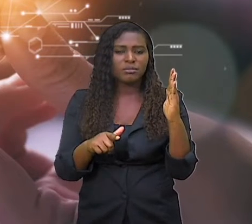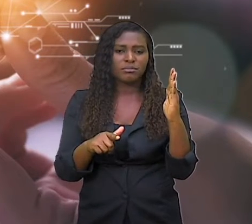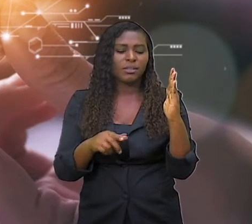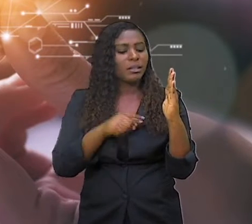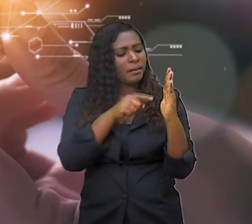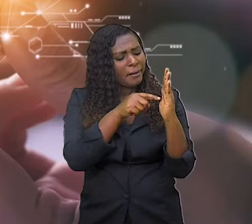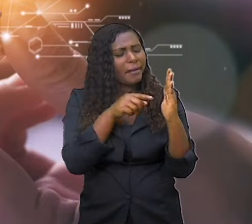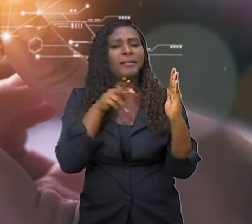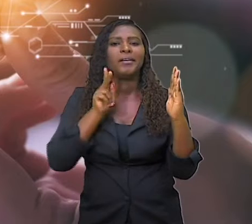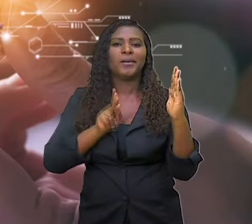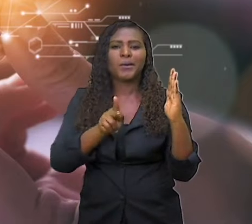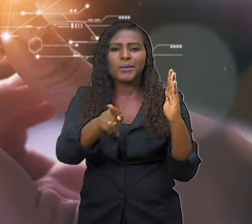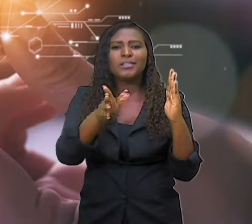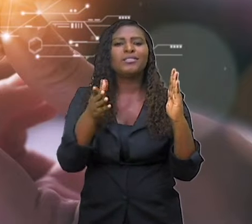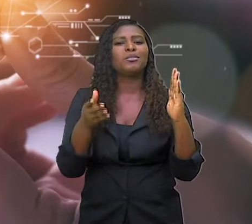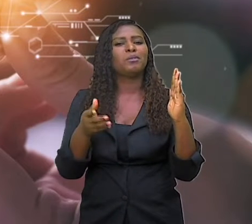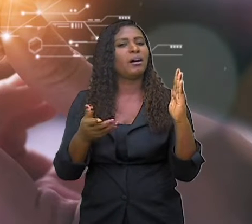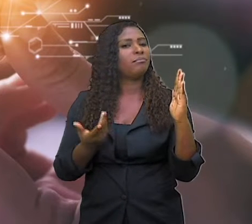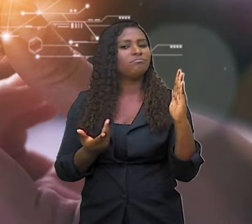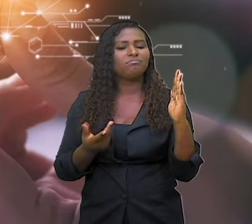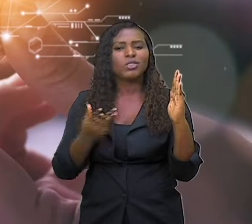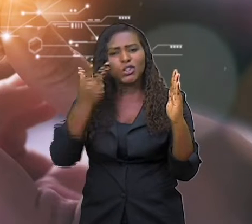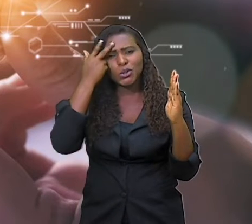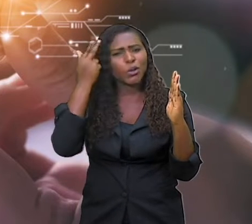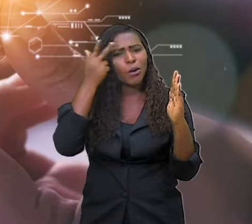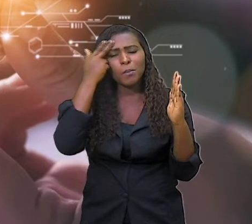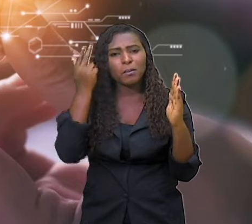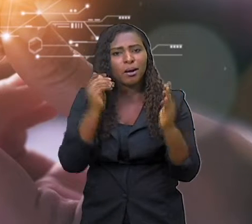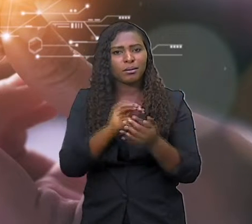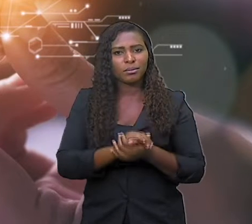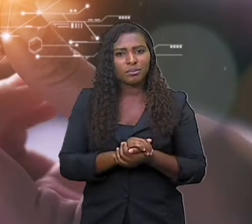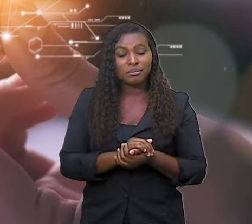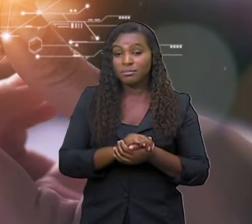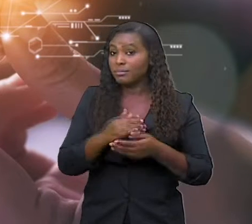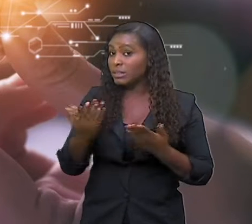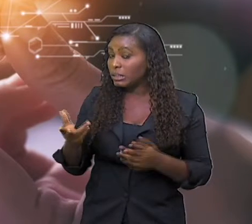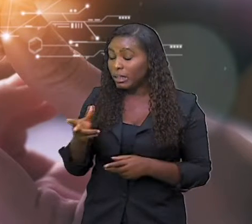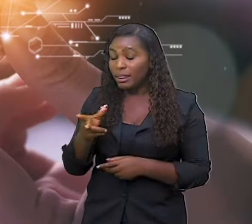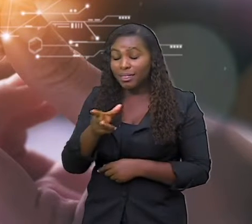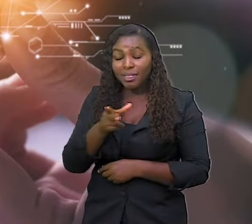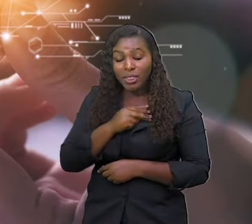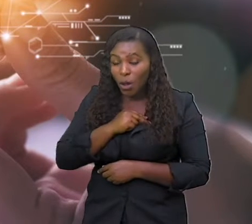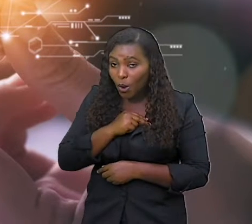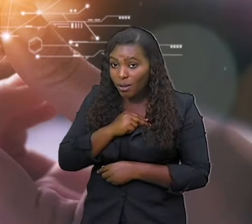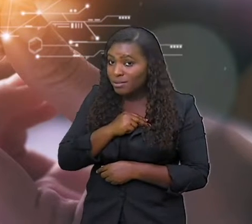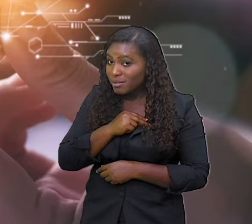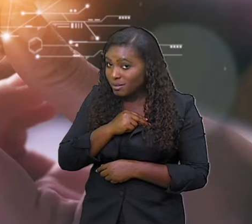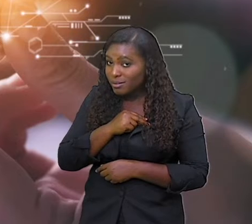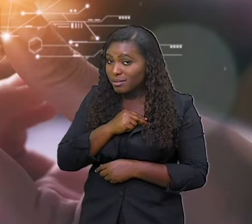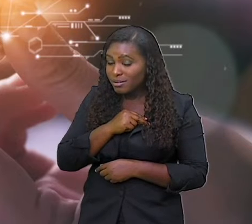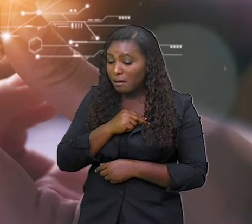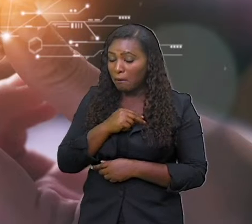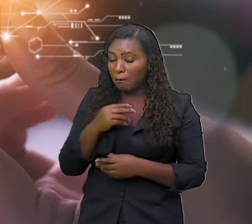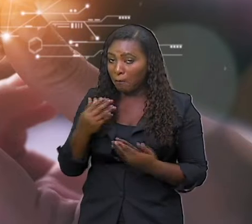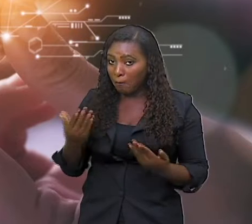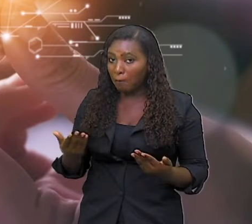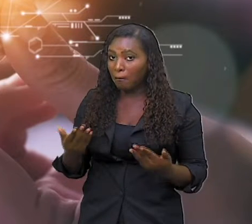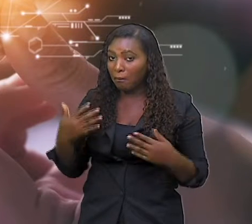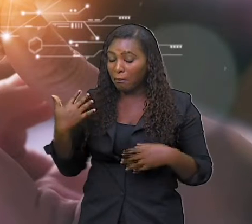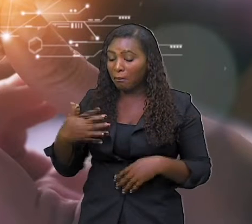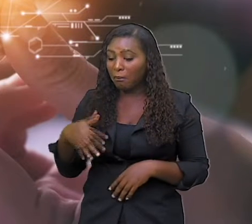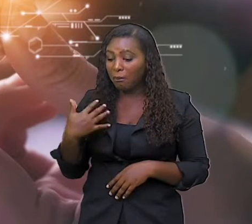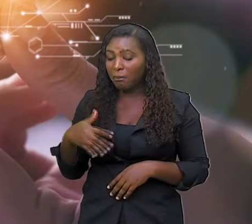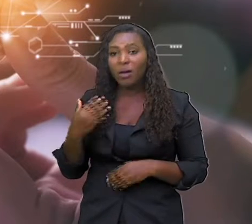serem inventados. Nossa, essa população, como que isso tudo